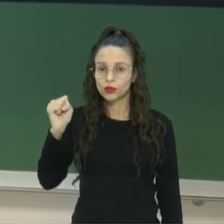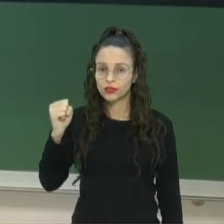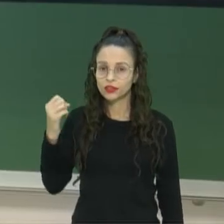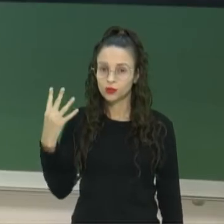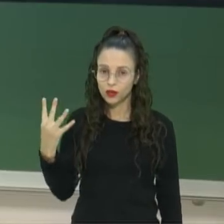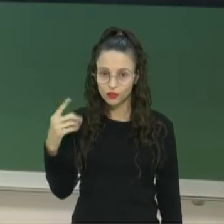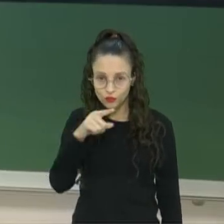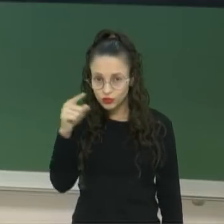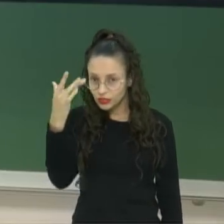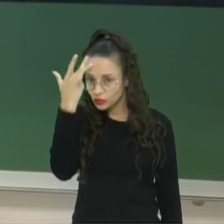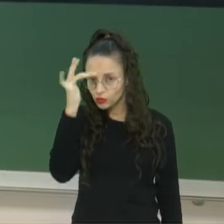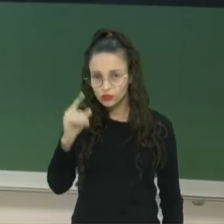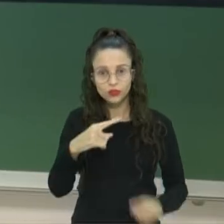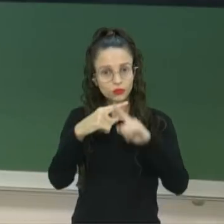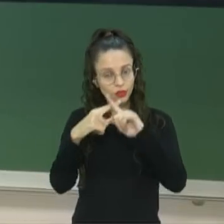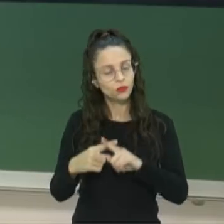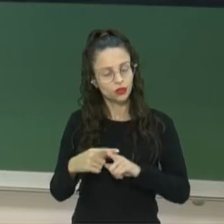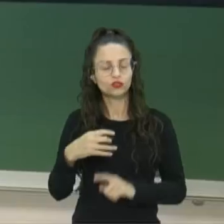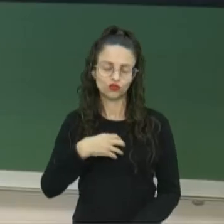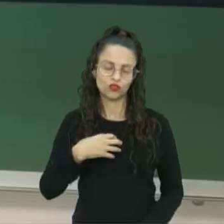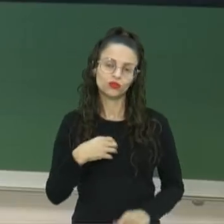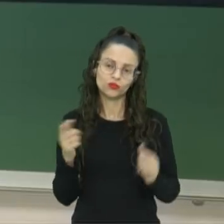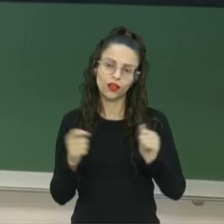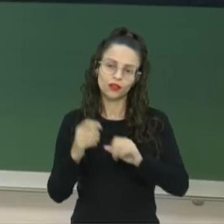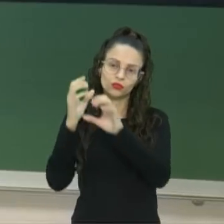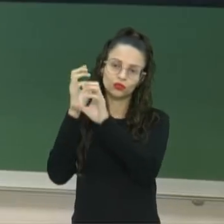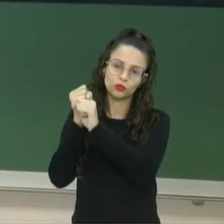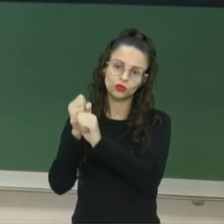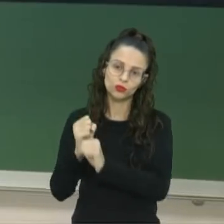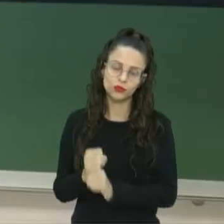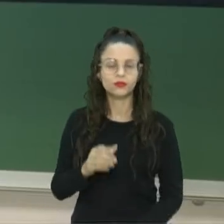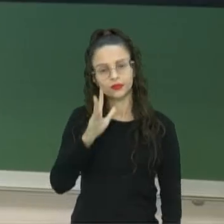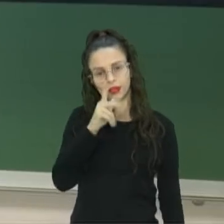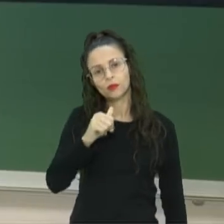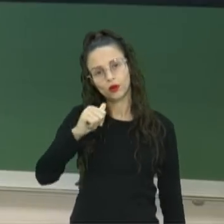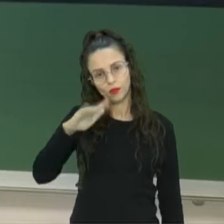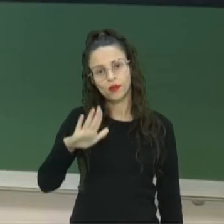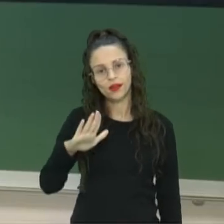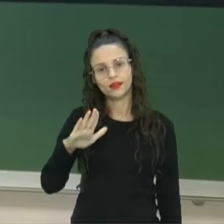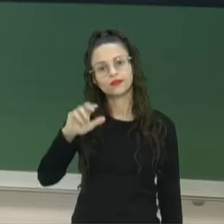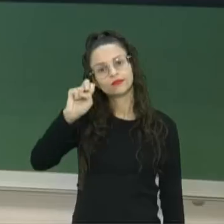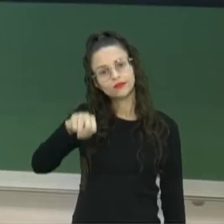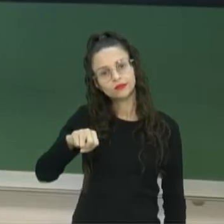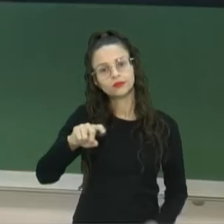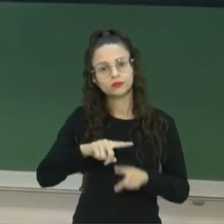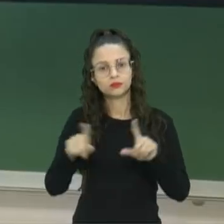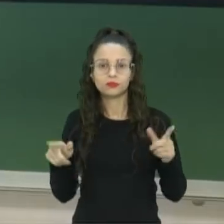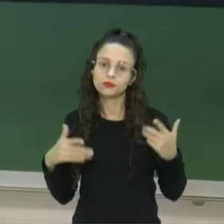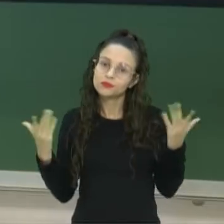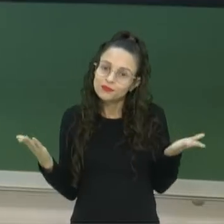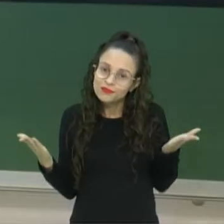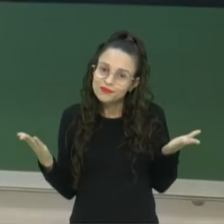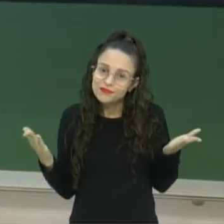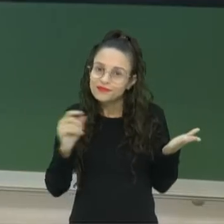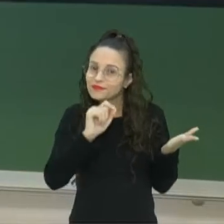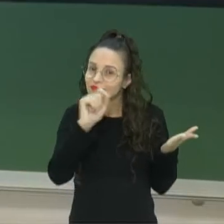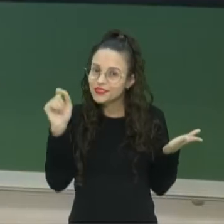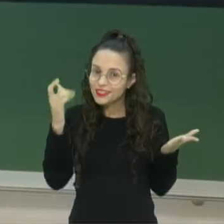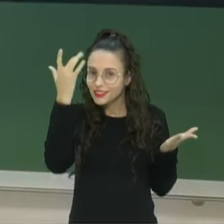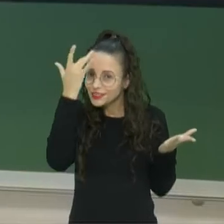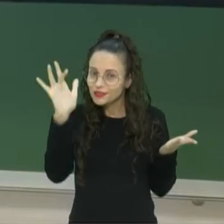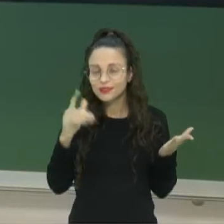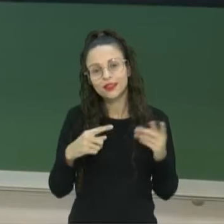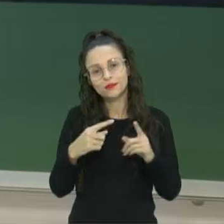Se você não sabe a tabuada, é um jeito que você tem de resolver. Demora um pouquinho mais? Demora, mas quem não sabe